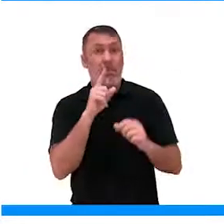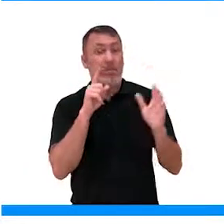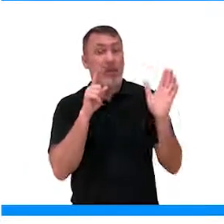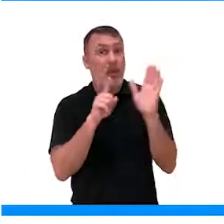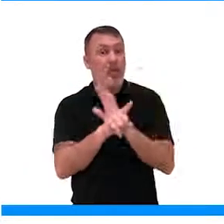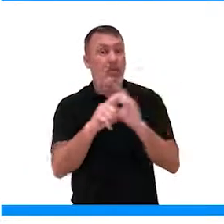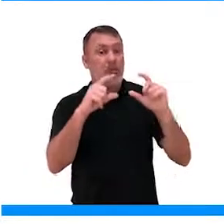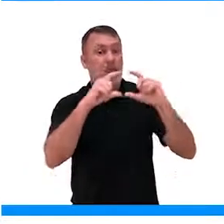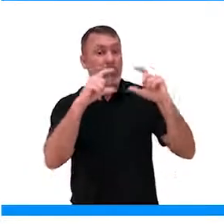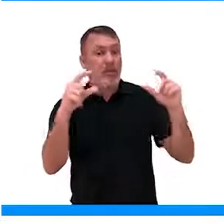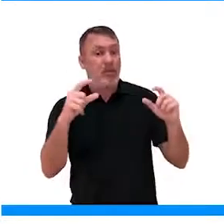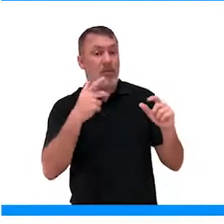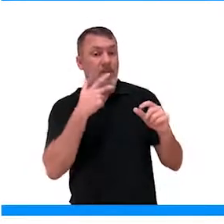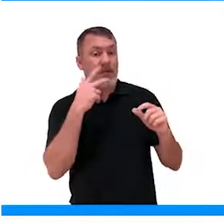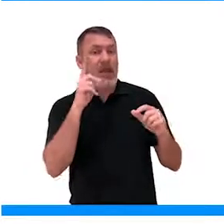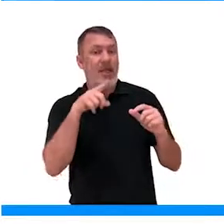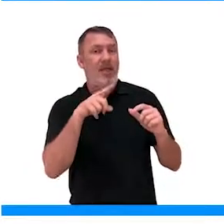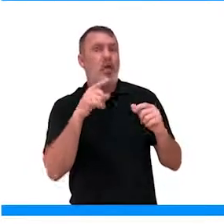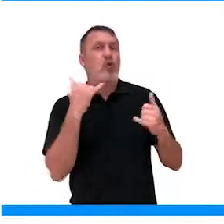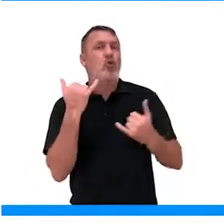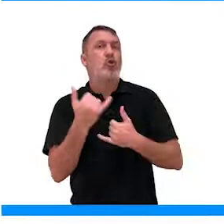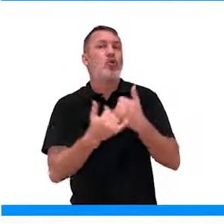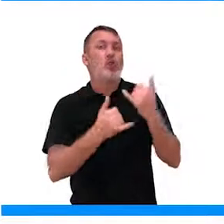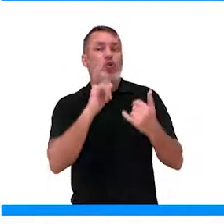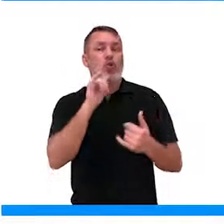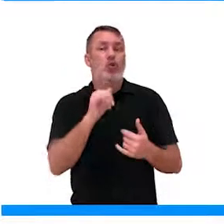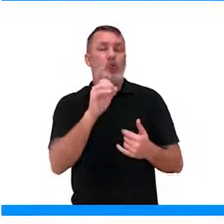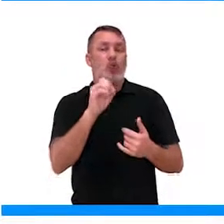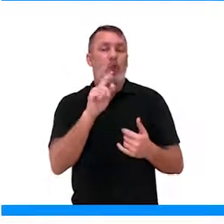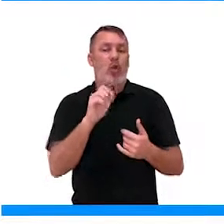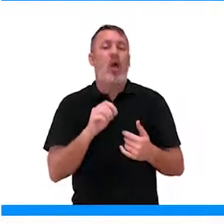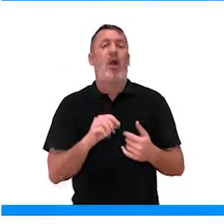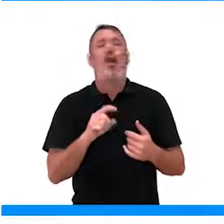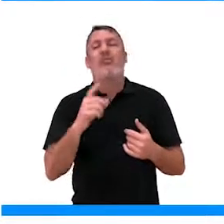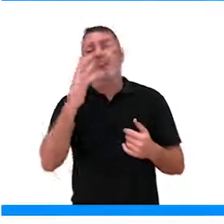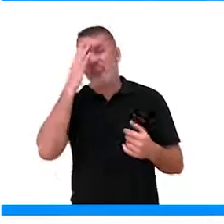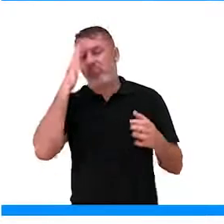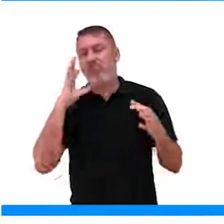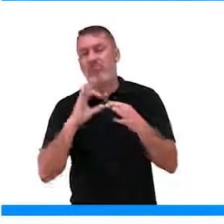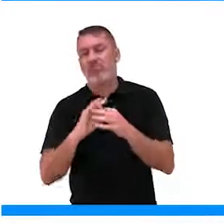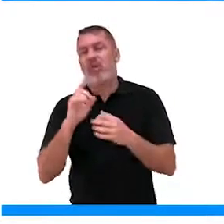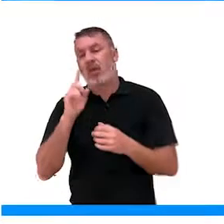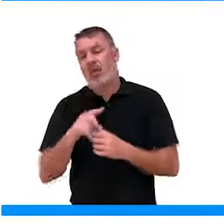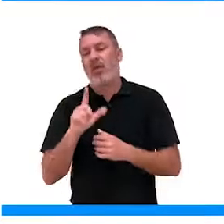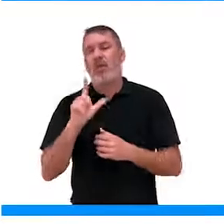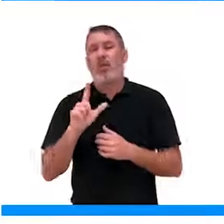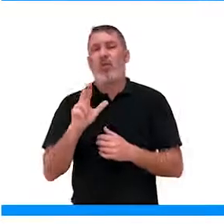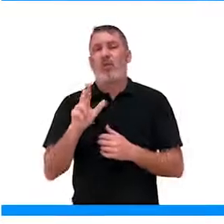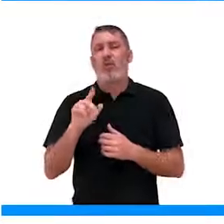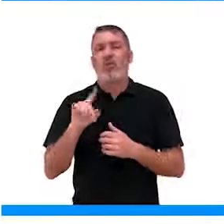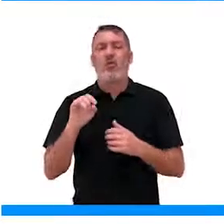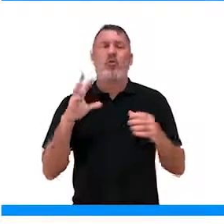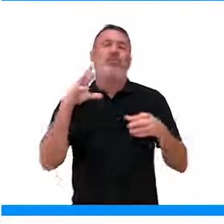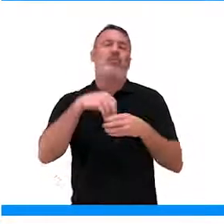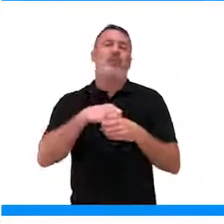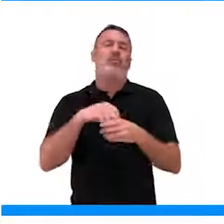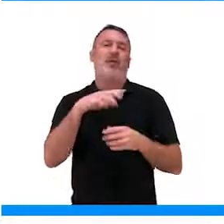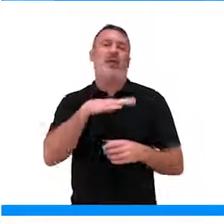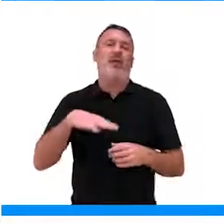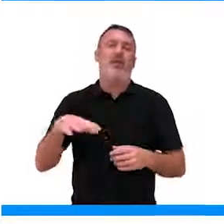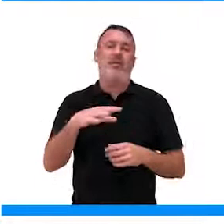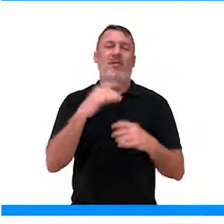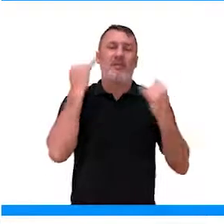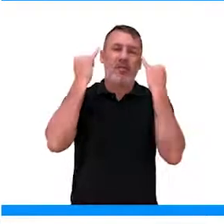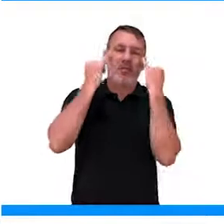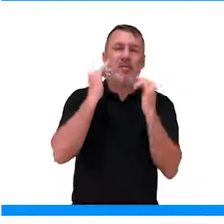ele fala lá, o enunciado fala que tem a cara de um jogo, né? Então está querendo relacionar o universo lúdico a